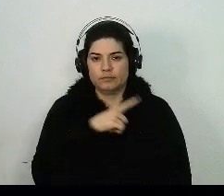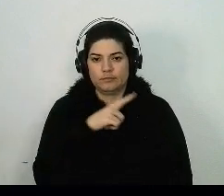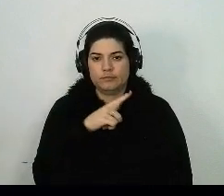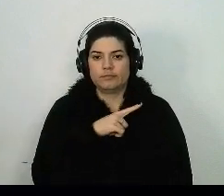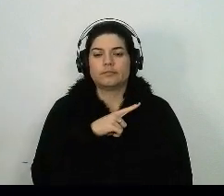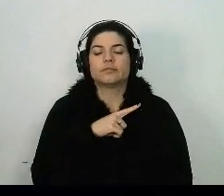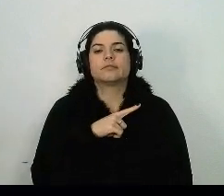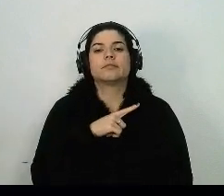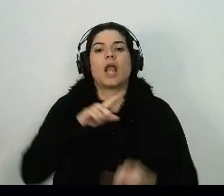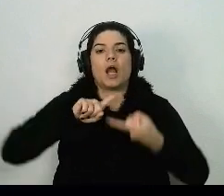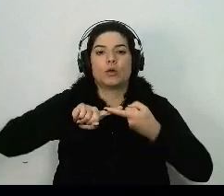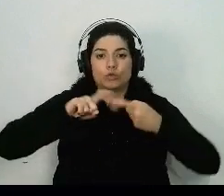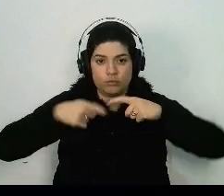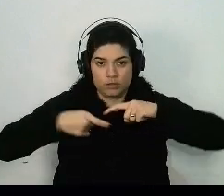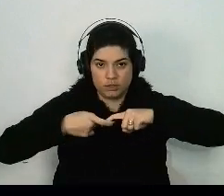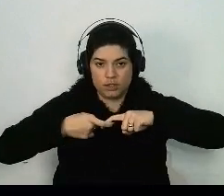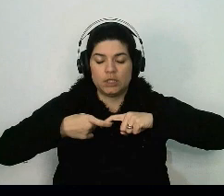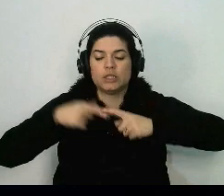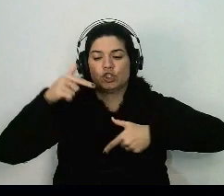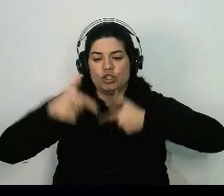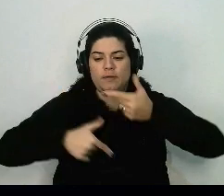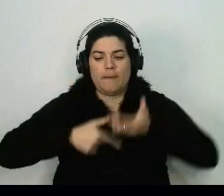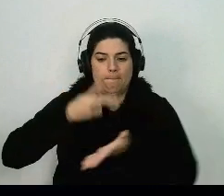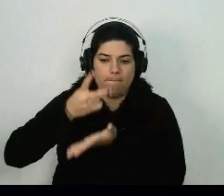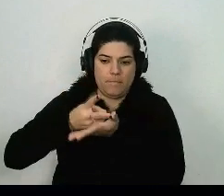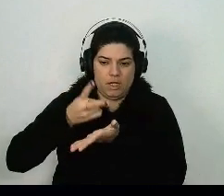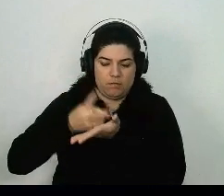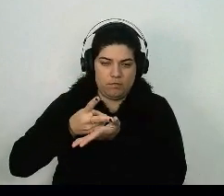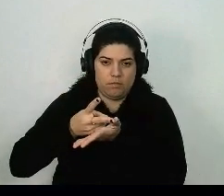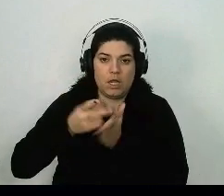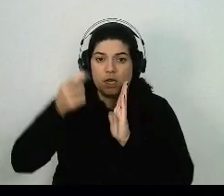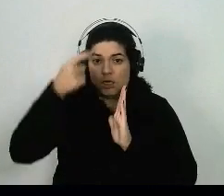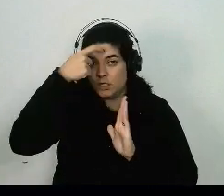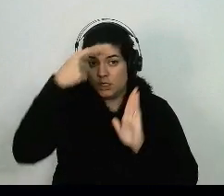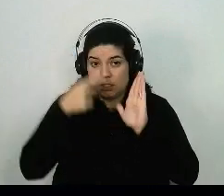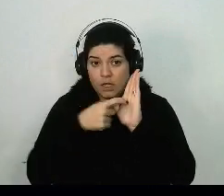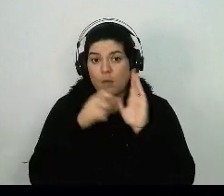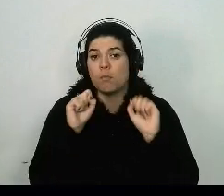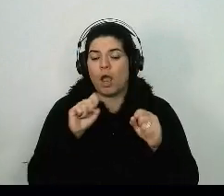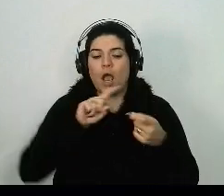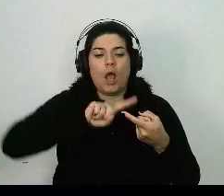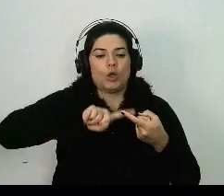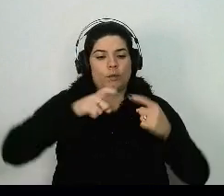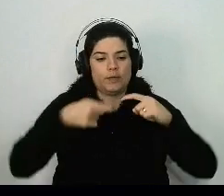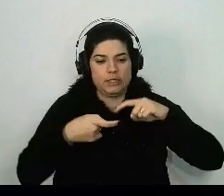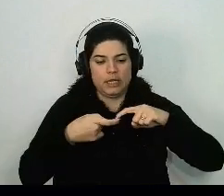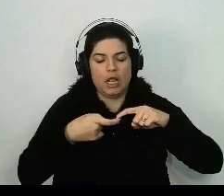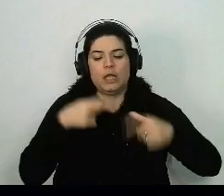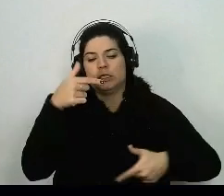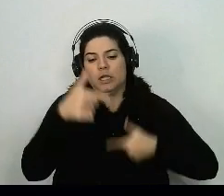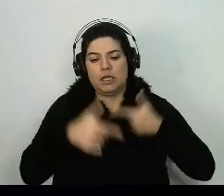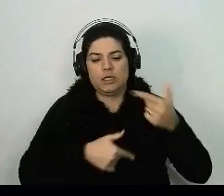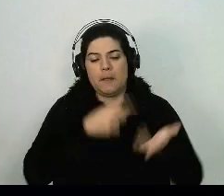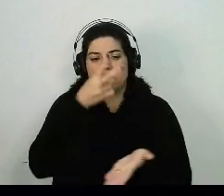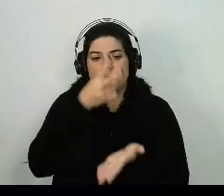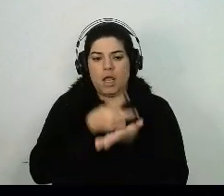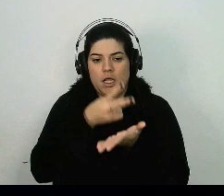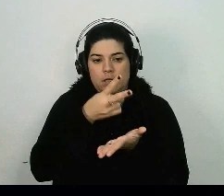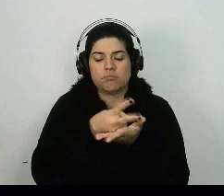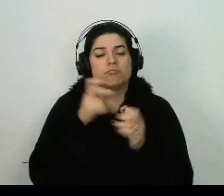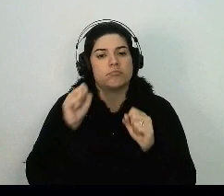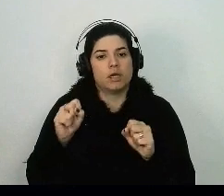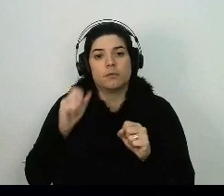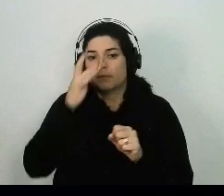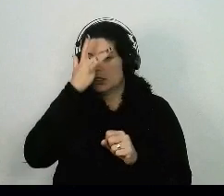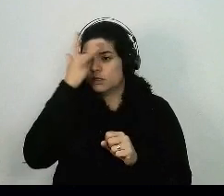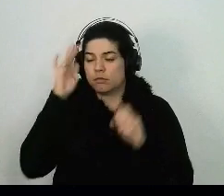tarefas repetitivas. Então, a IA ela pode automatizar tarefas repetitivas, permitindo que o usuário se concentre em